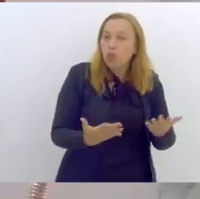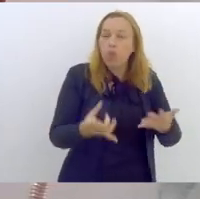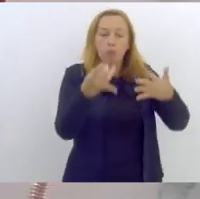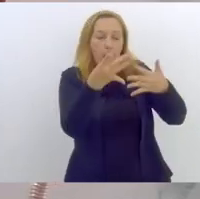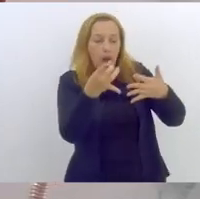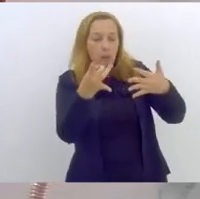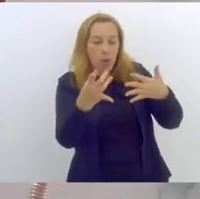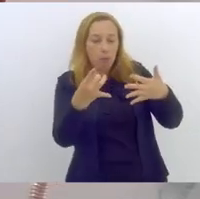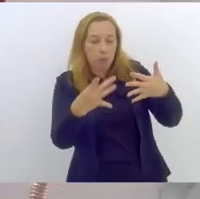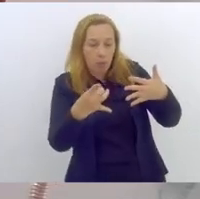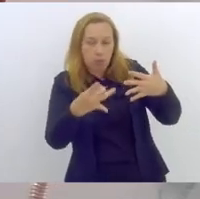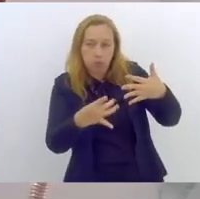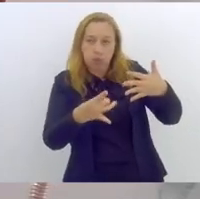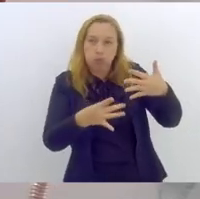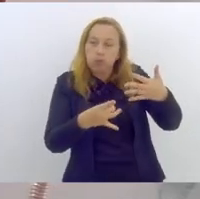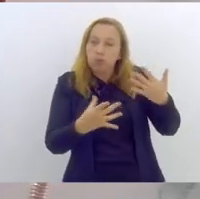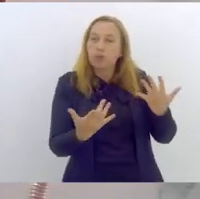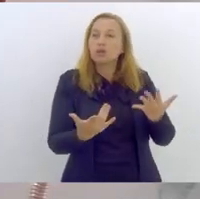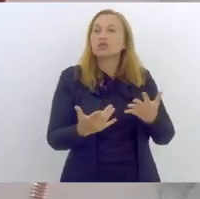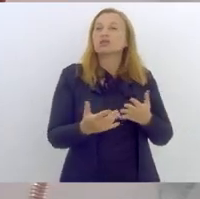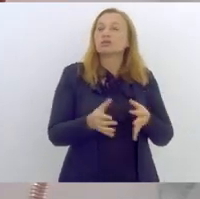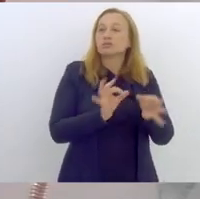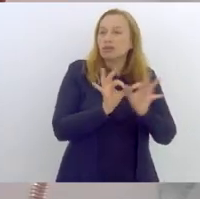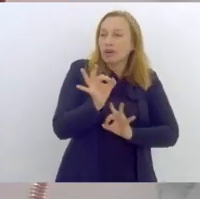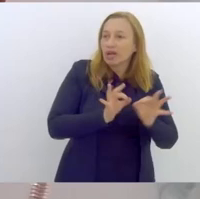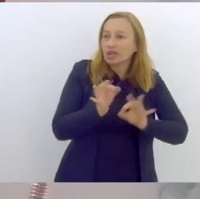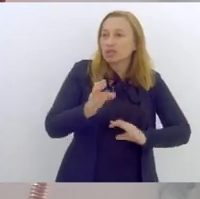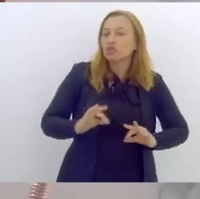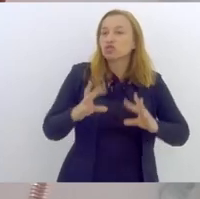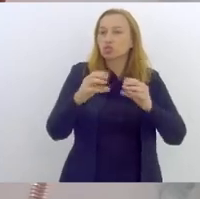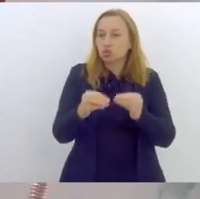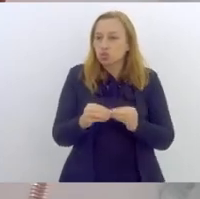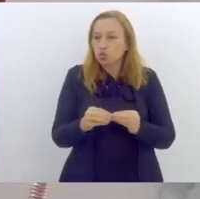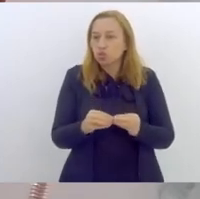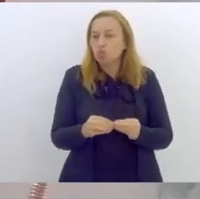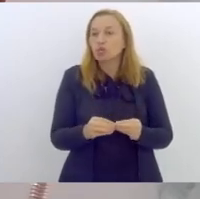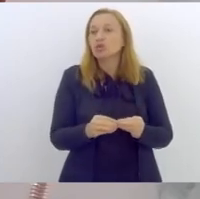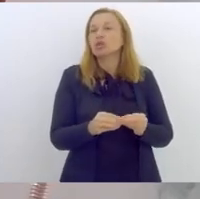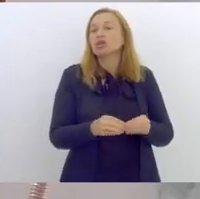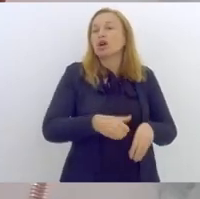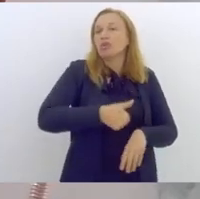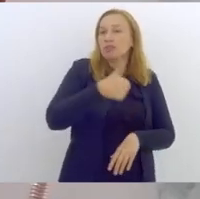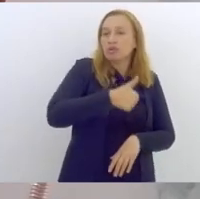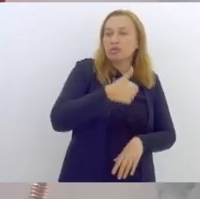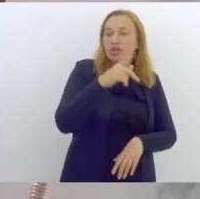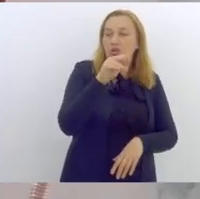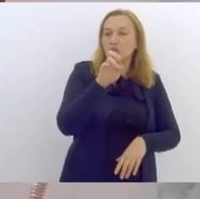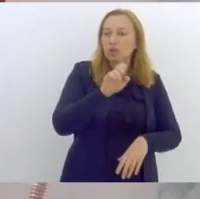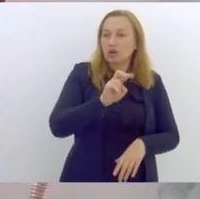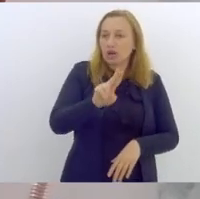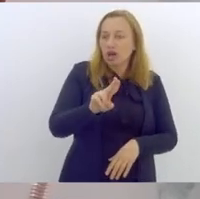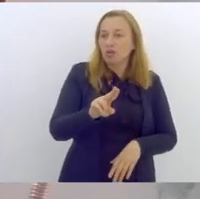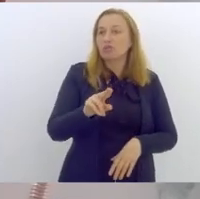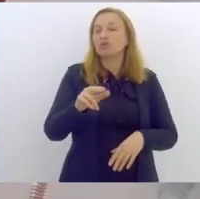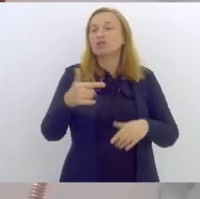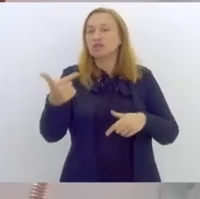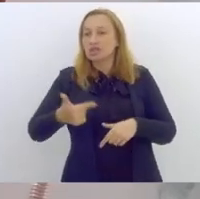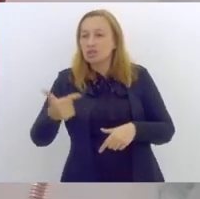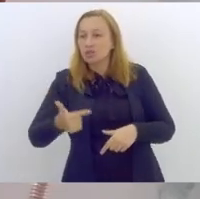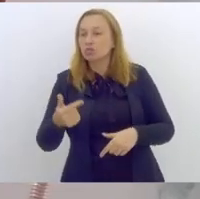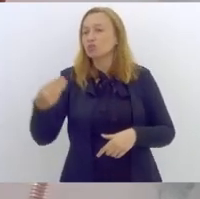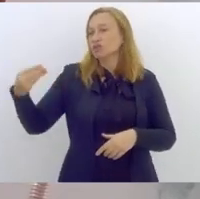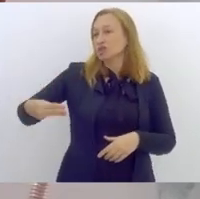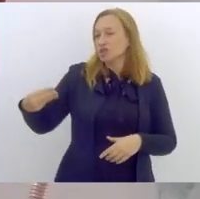vão ser estabelecer ali o critério para equalizar as carreiras de segundo grau de terceiro grau ou seja